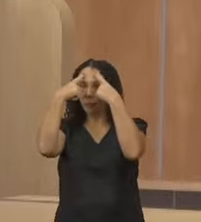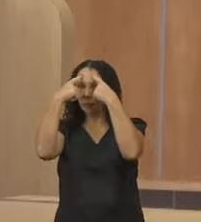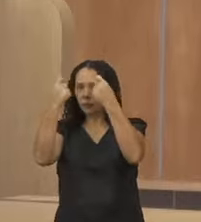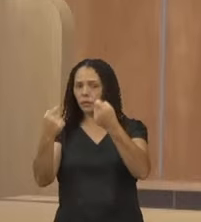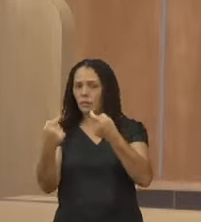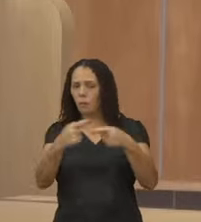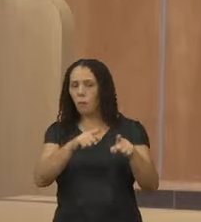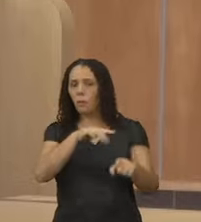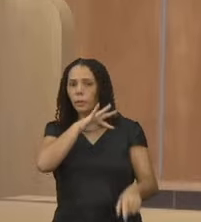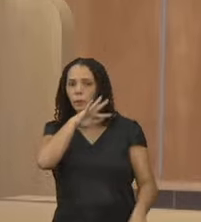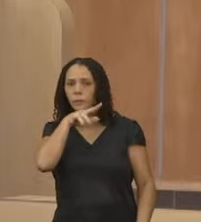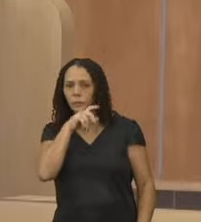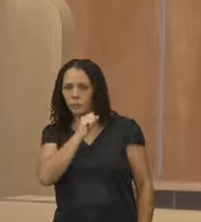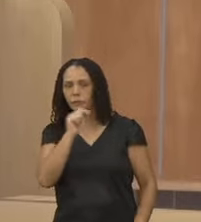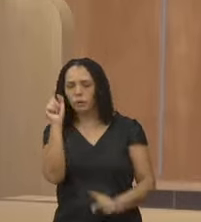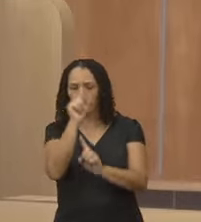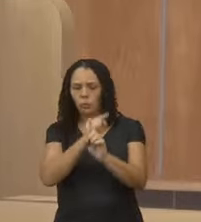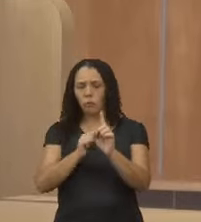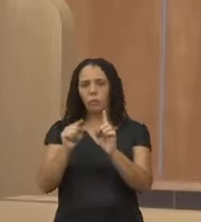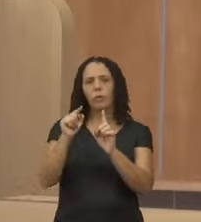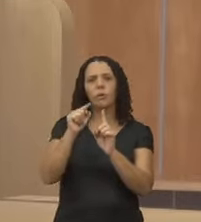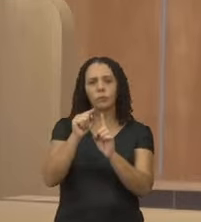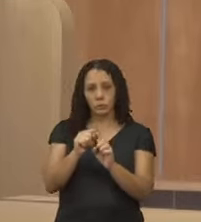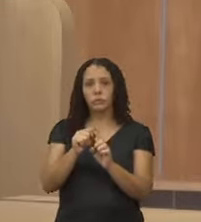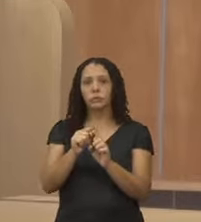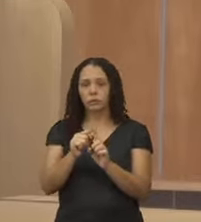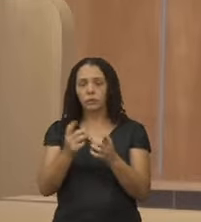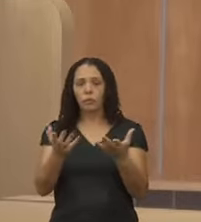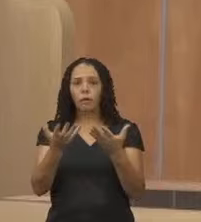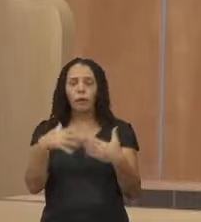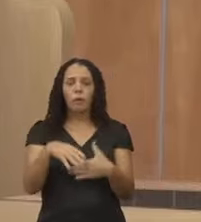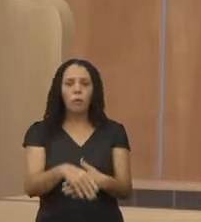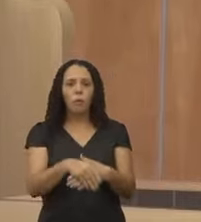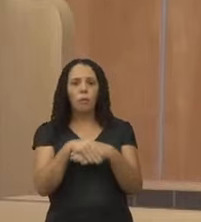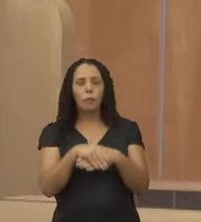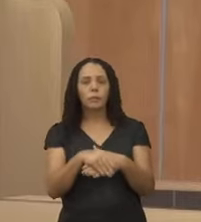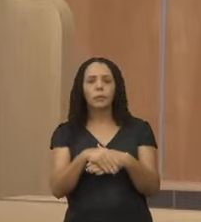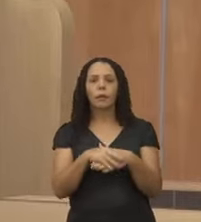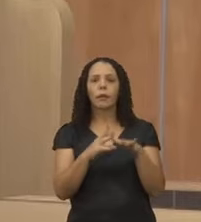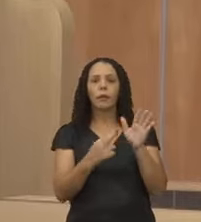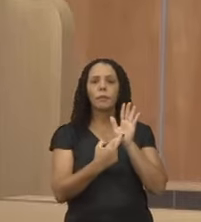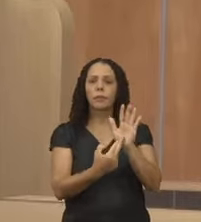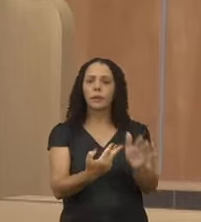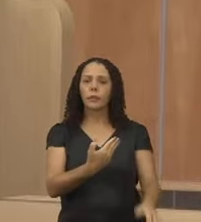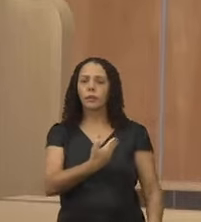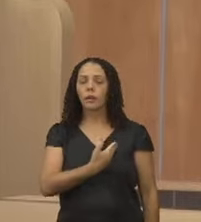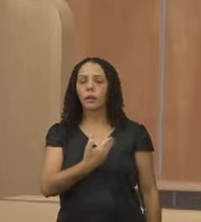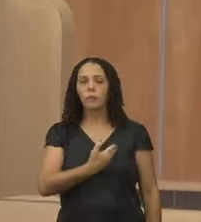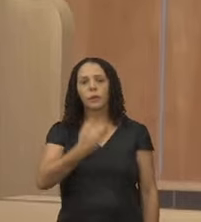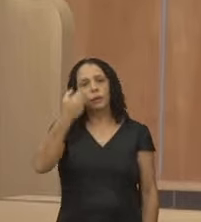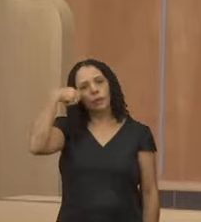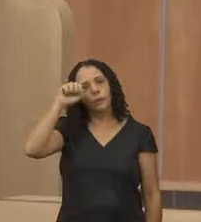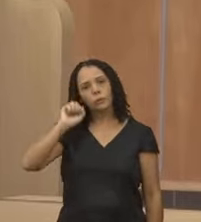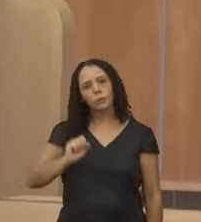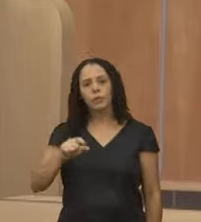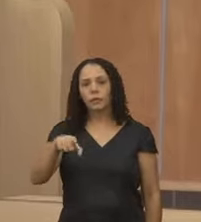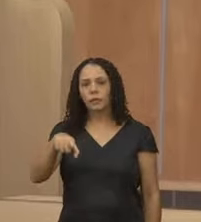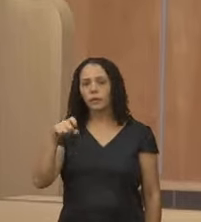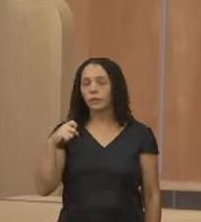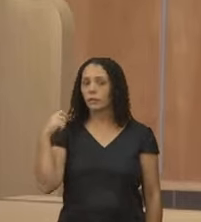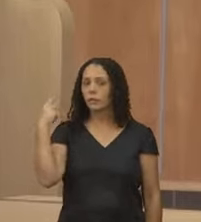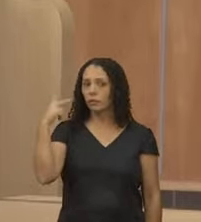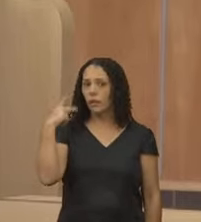animais. Esse é o grande objetivo nosso. Quero cumprimentar em nome da minha amiga, ex-vereadora Sônia Patas da Amizade,